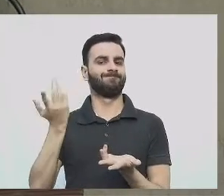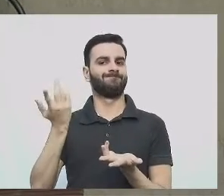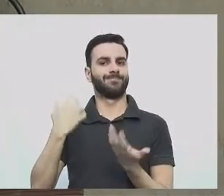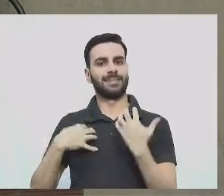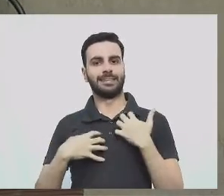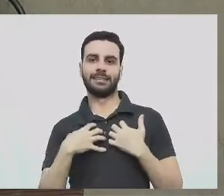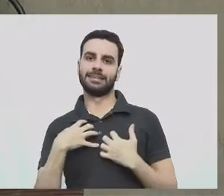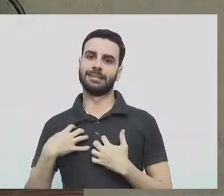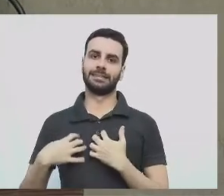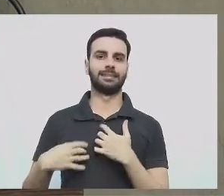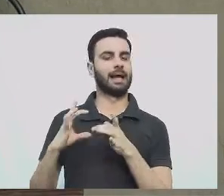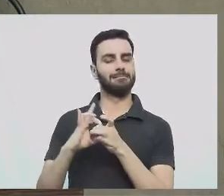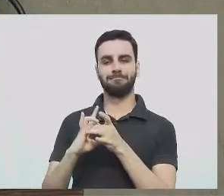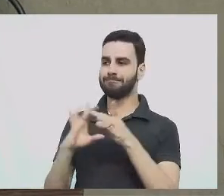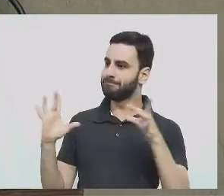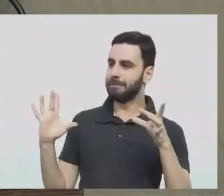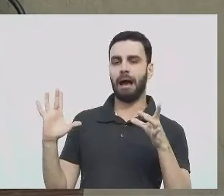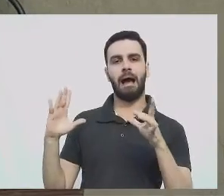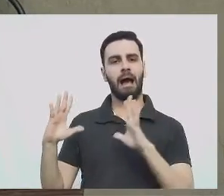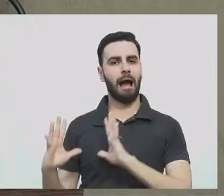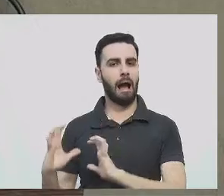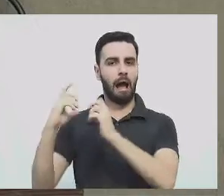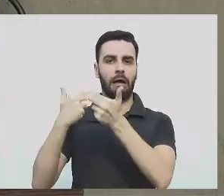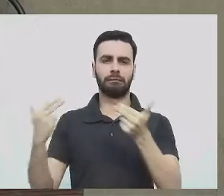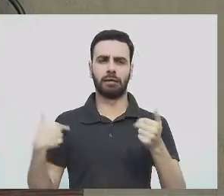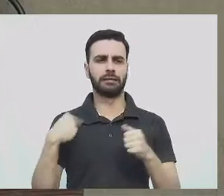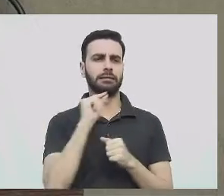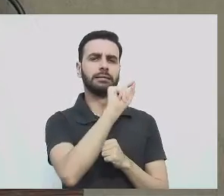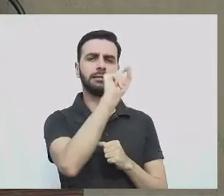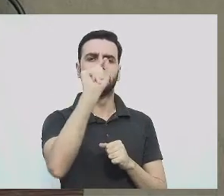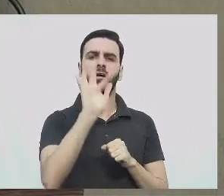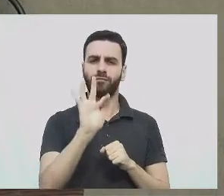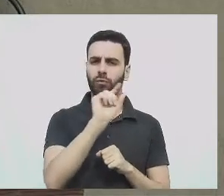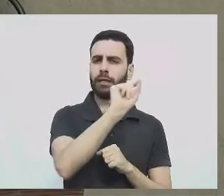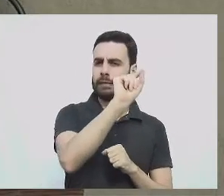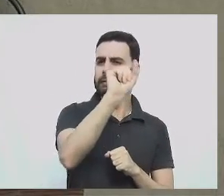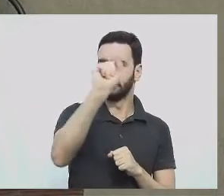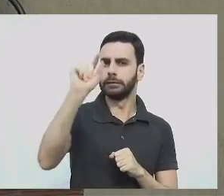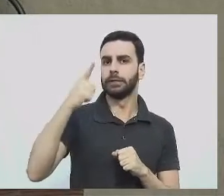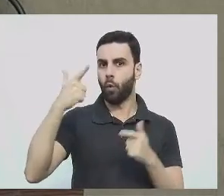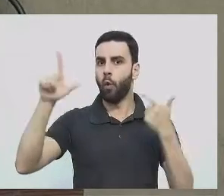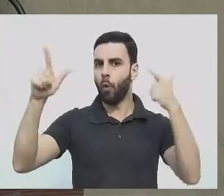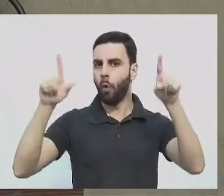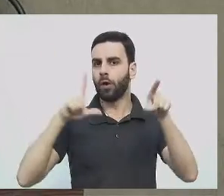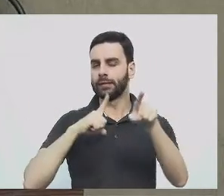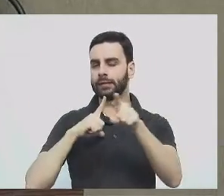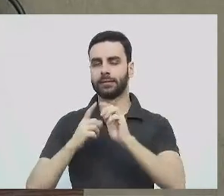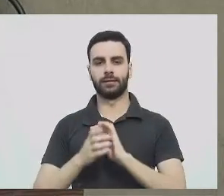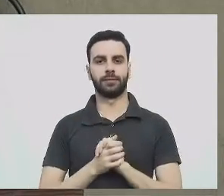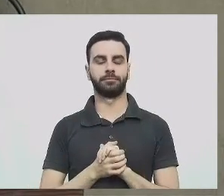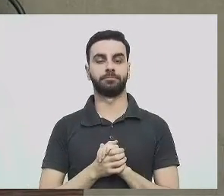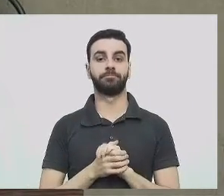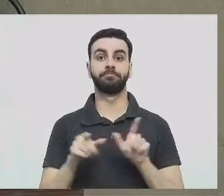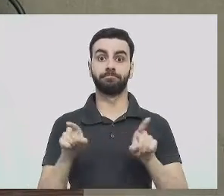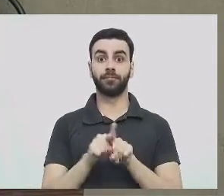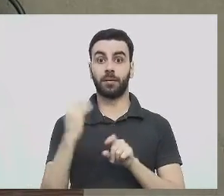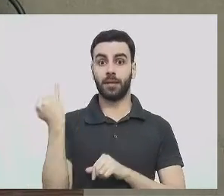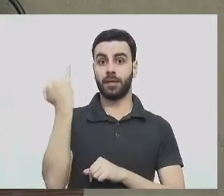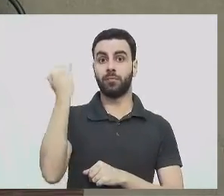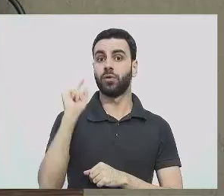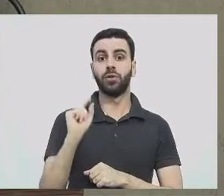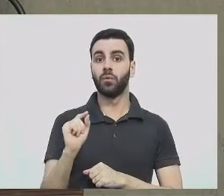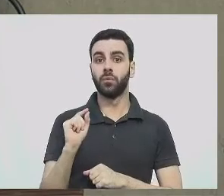você teria um racha, como nós vimos em muitas faculdades. E outro detalhe importante